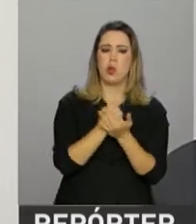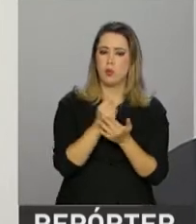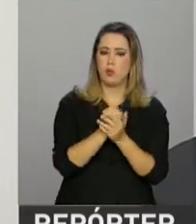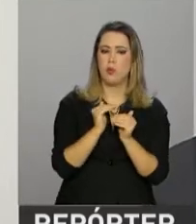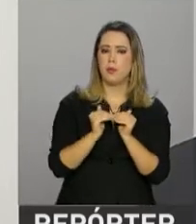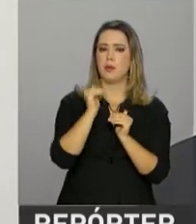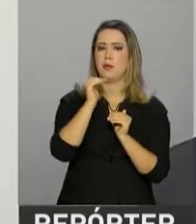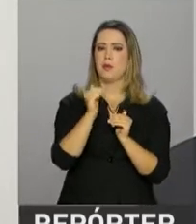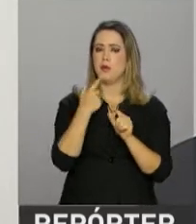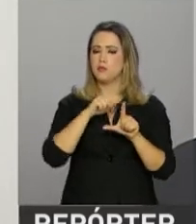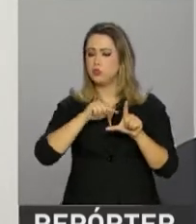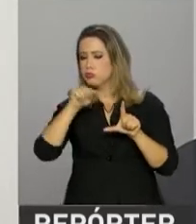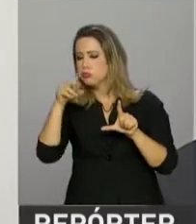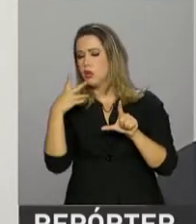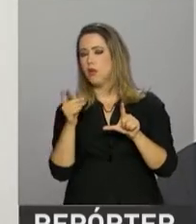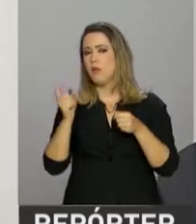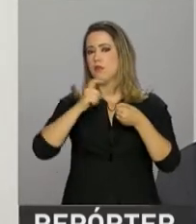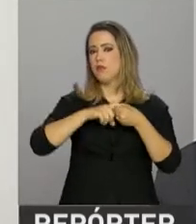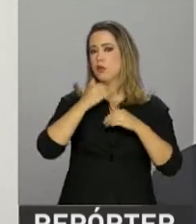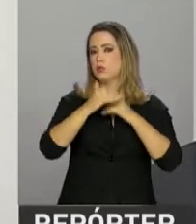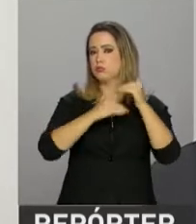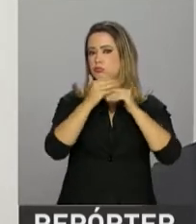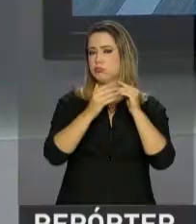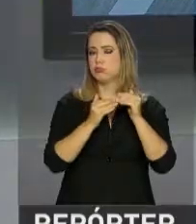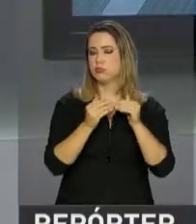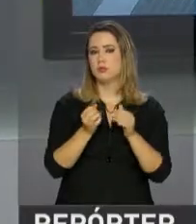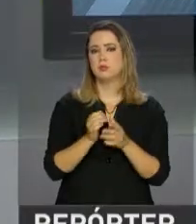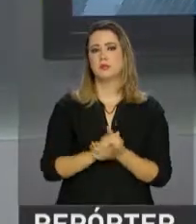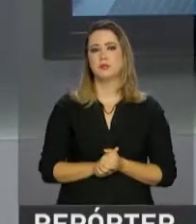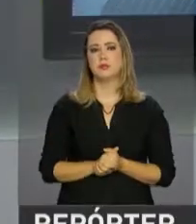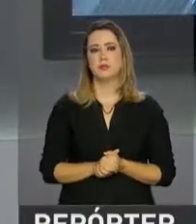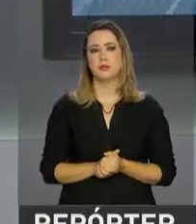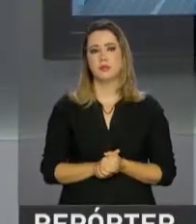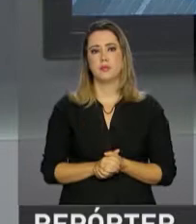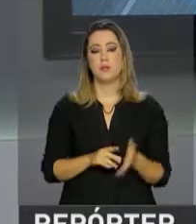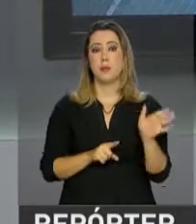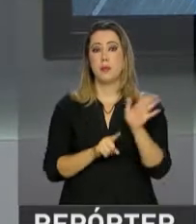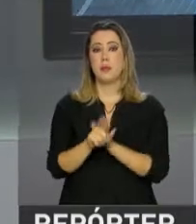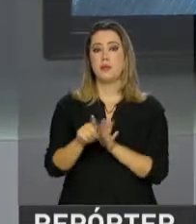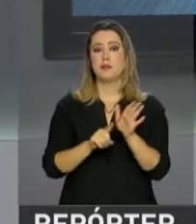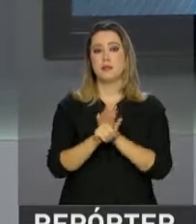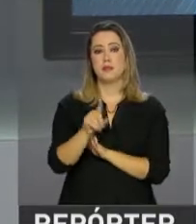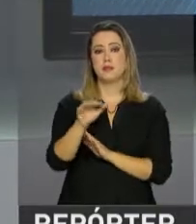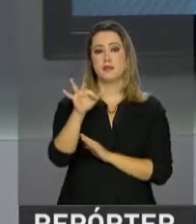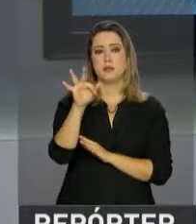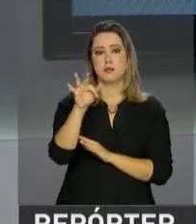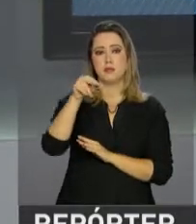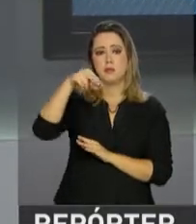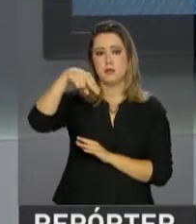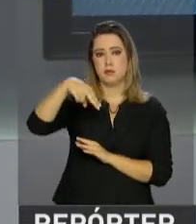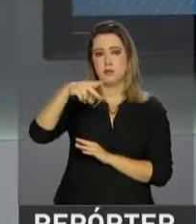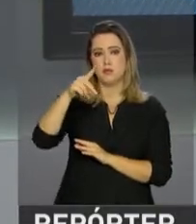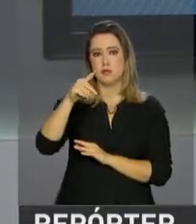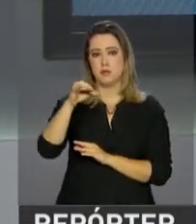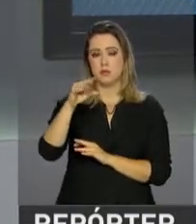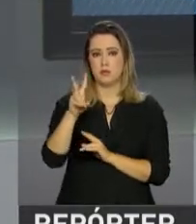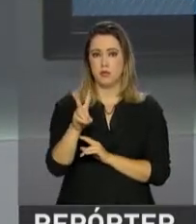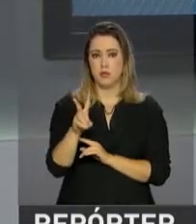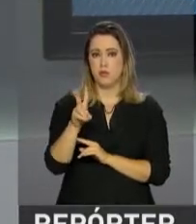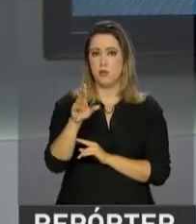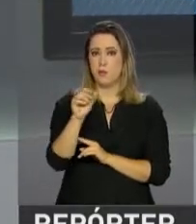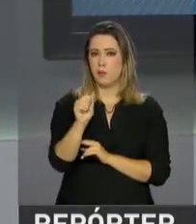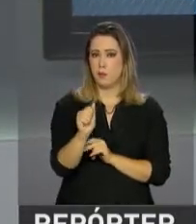tendência é que tenha uma recuperação da produção ainda mais forte levantamento da federação nacional de distribuição de veículos